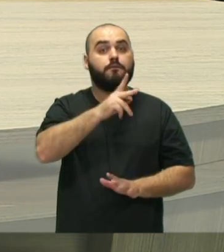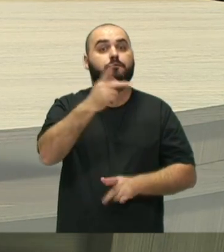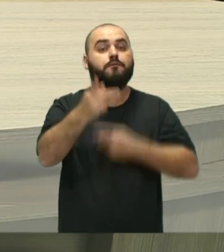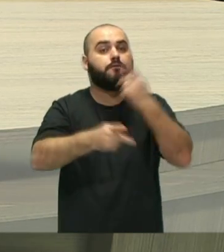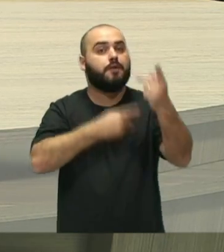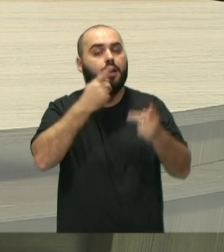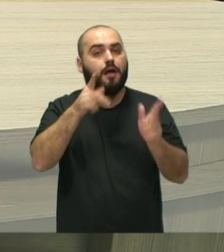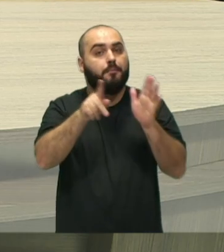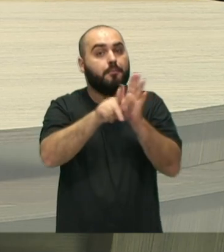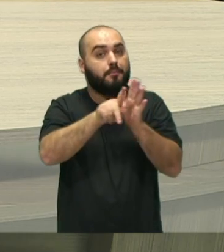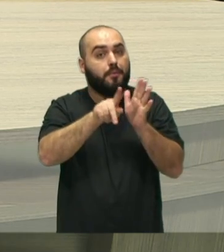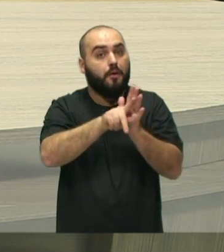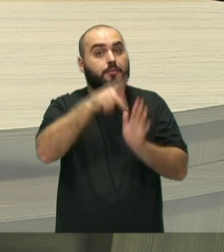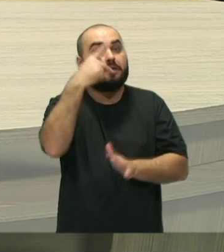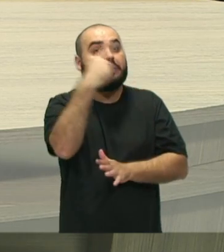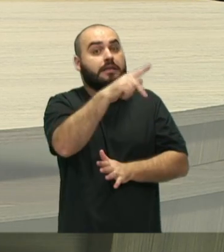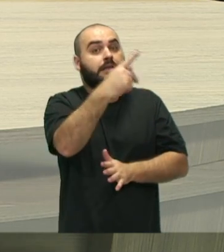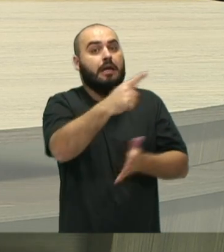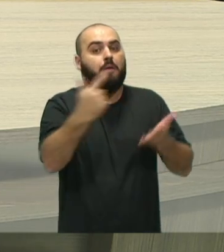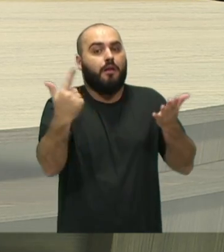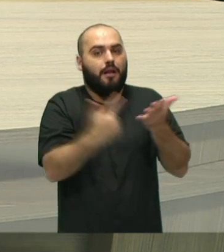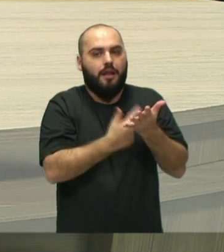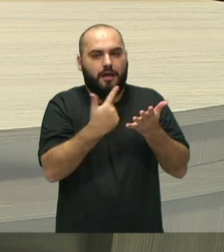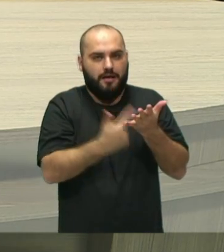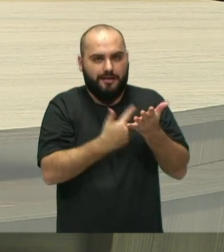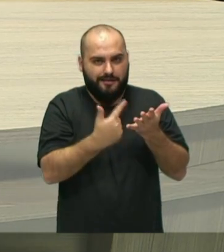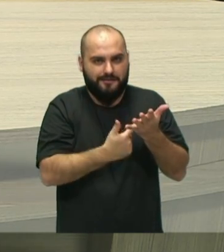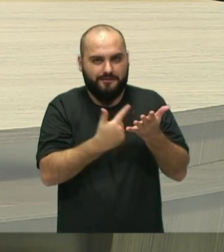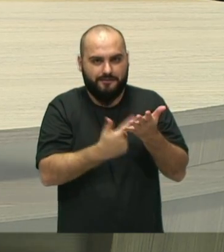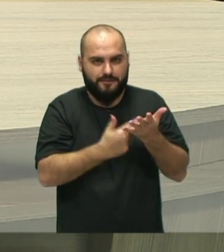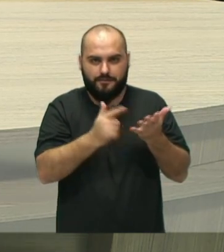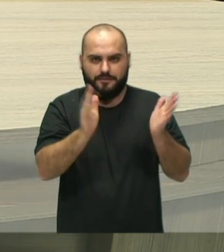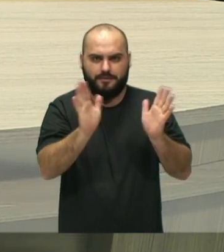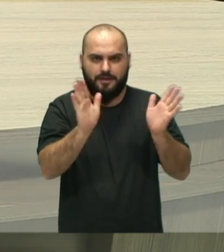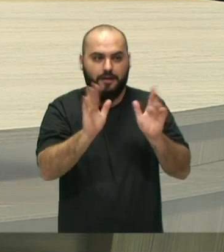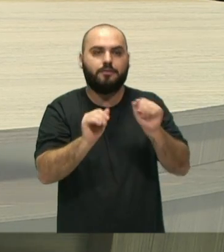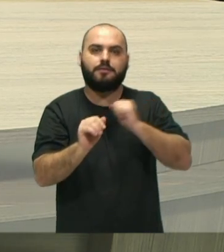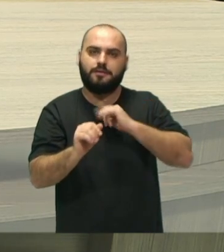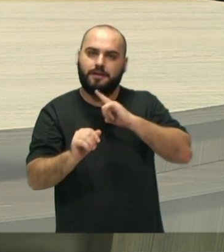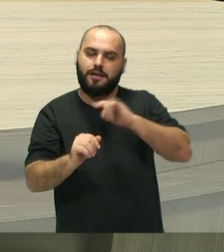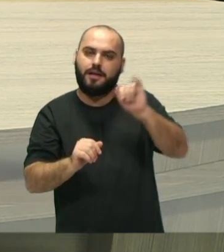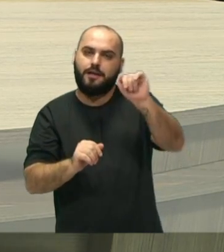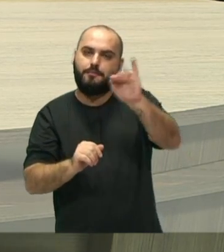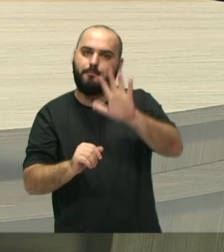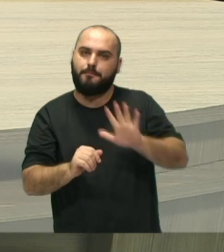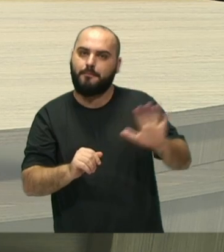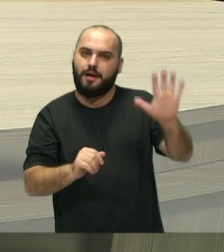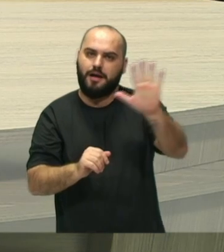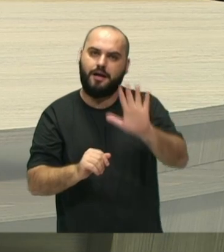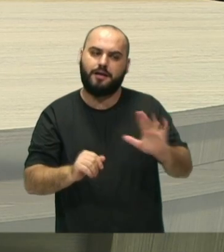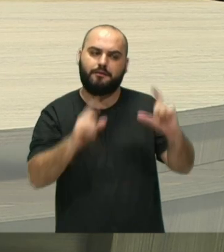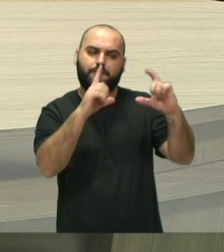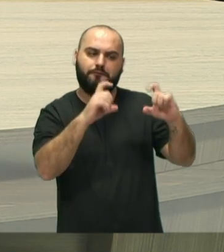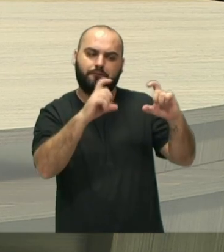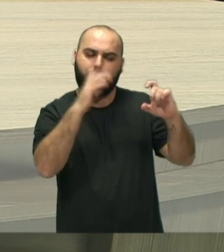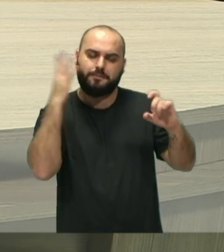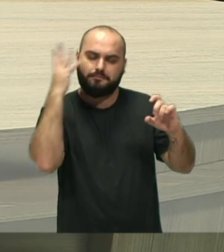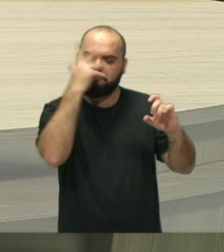né? Não tem apenas poesia, tem também poesia em forma de imagem, que são fotos belíssimas e